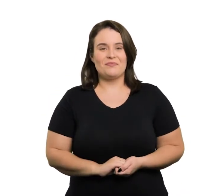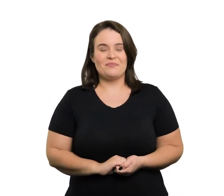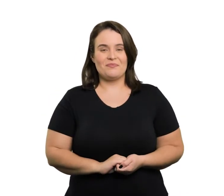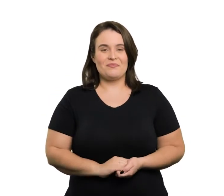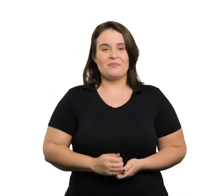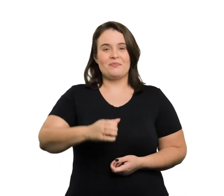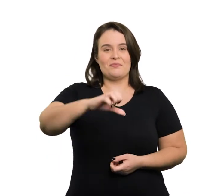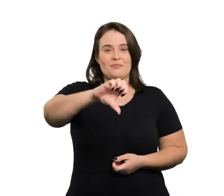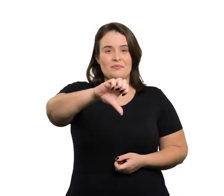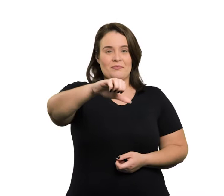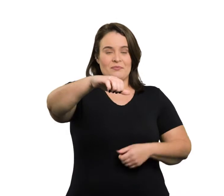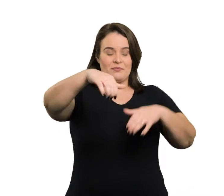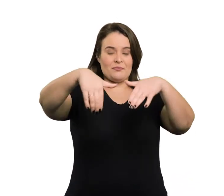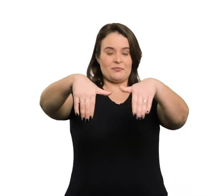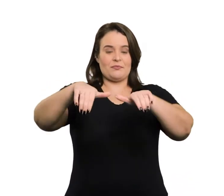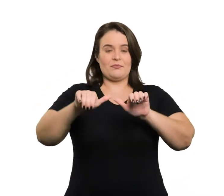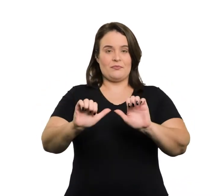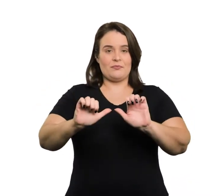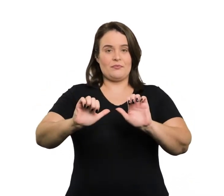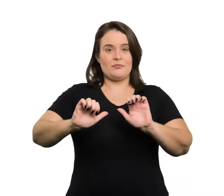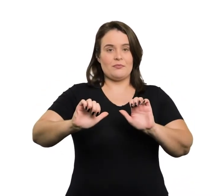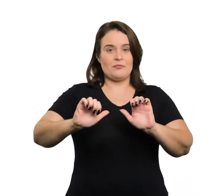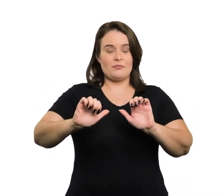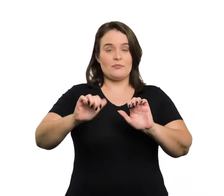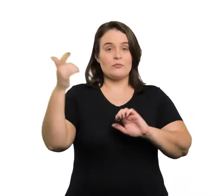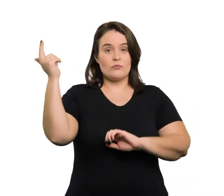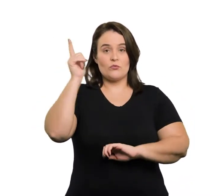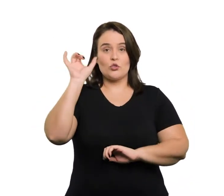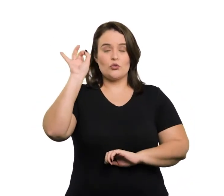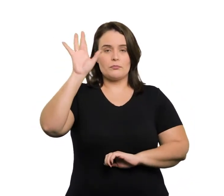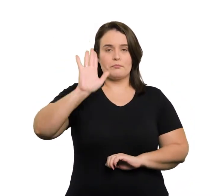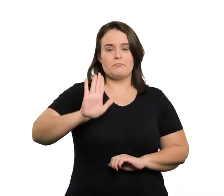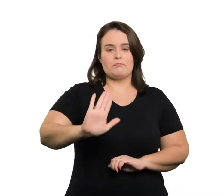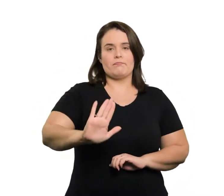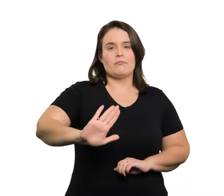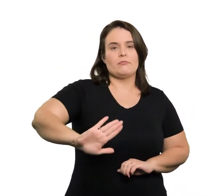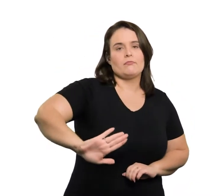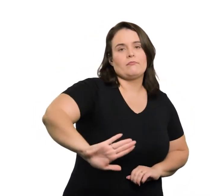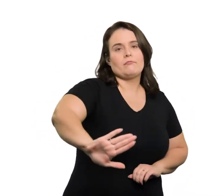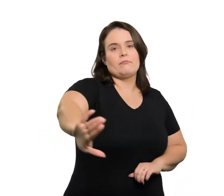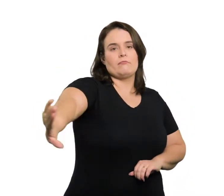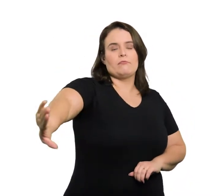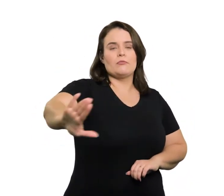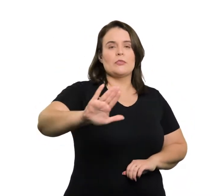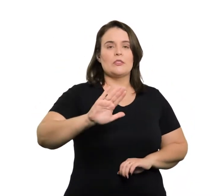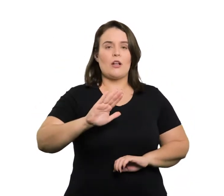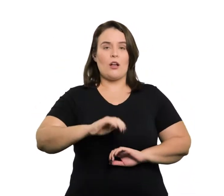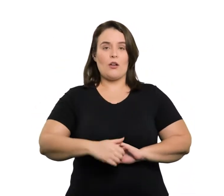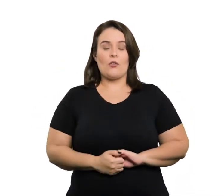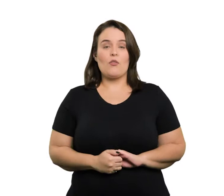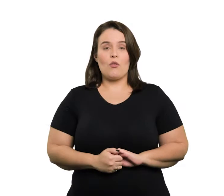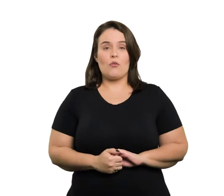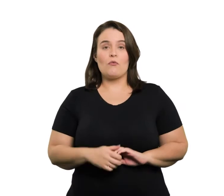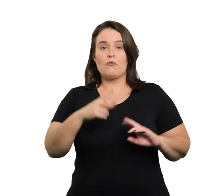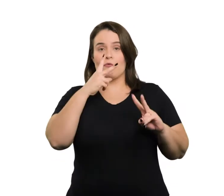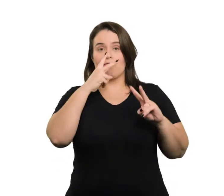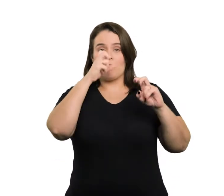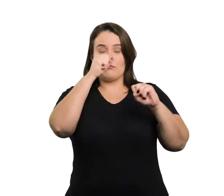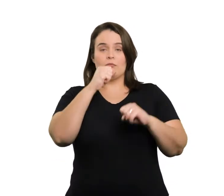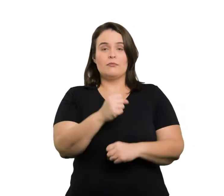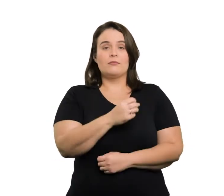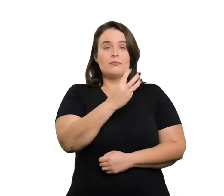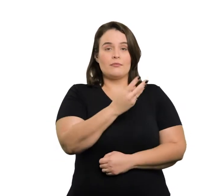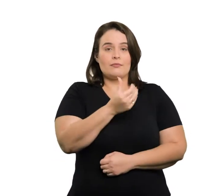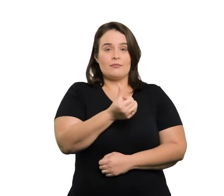piso. Maçanetas do tipo alavanca, para abertura com apenas um movimento, exigindo força não superior